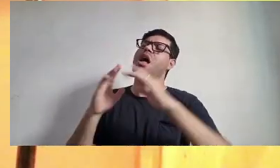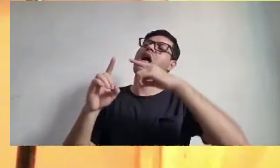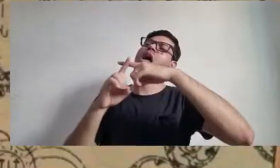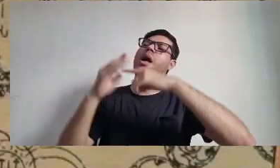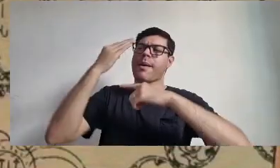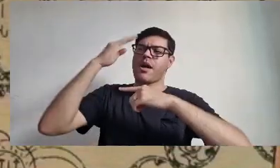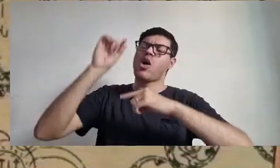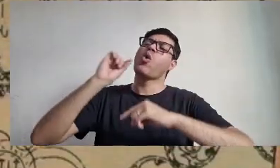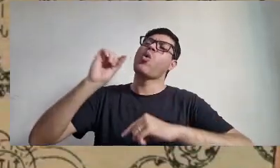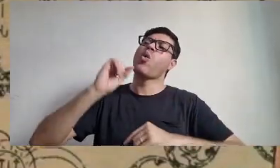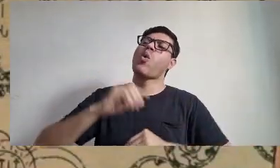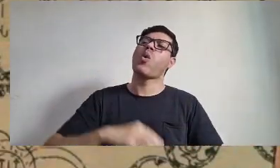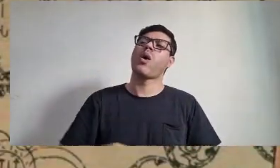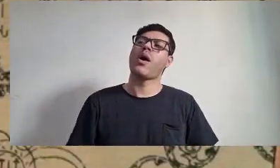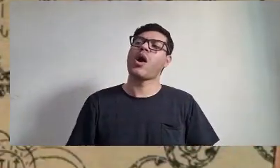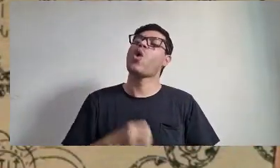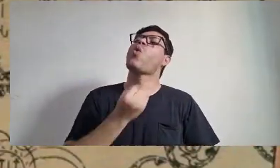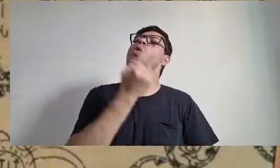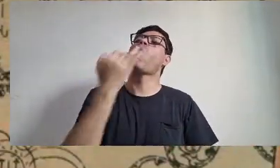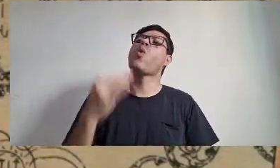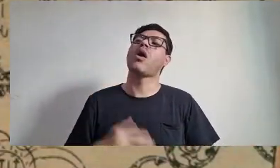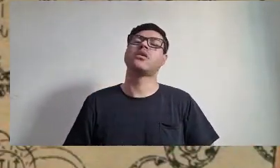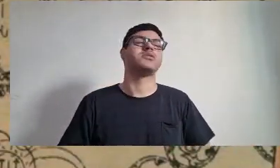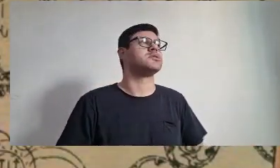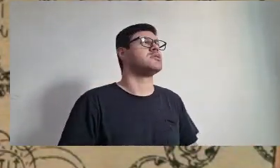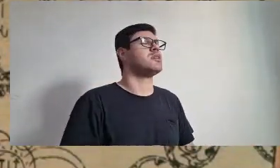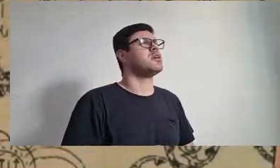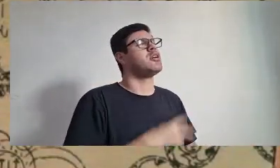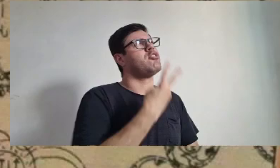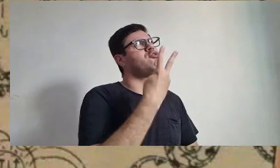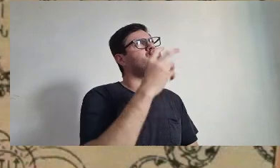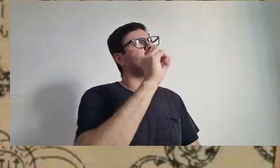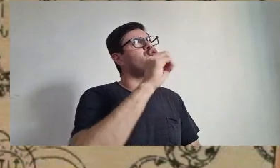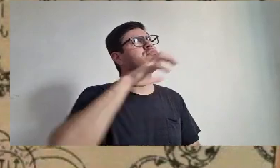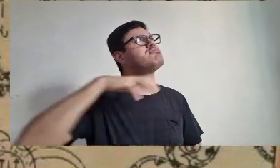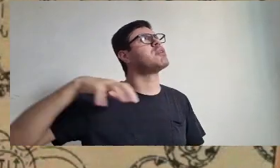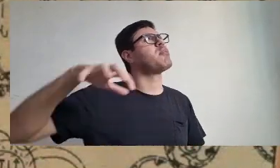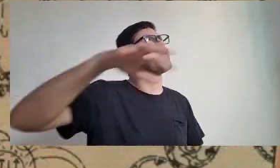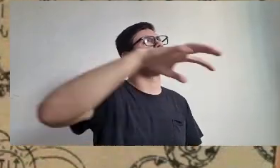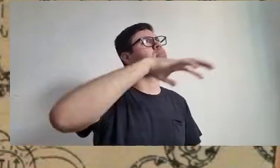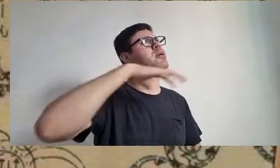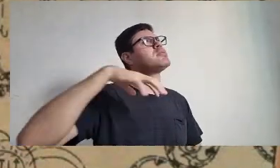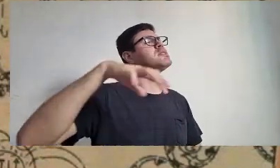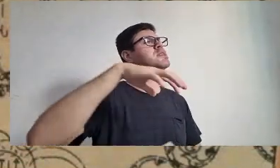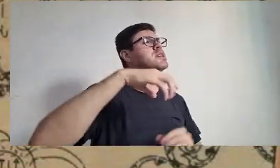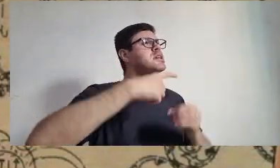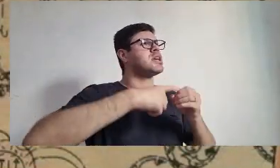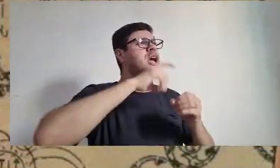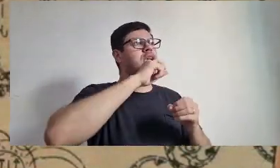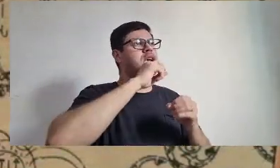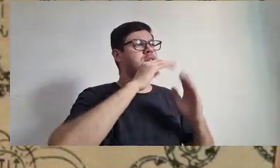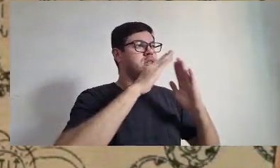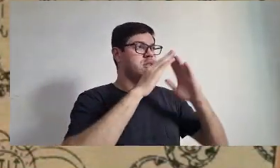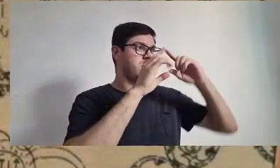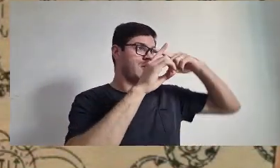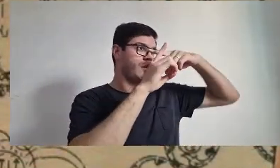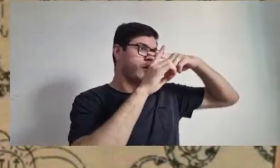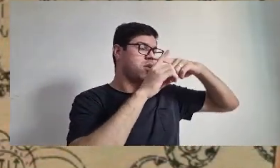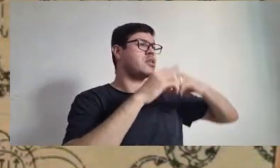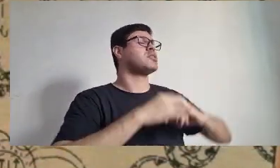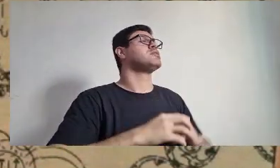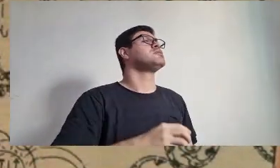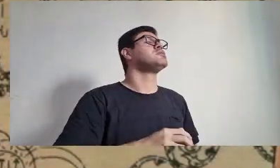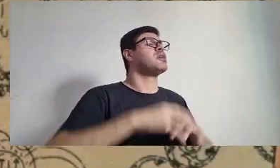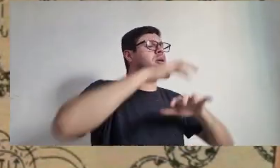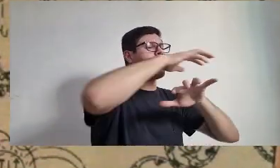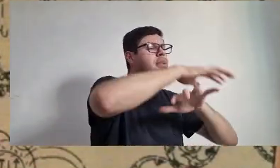Nós somos em 28 pontos de pregação. Pontos de pregação. Nós cercamos a cidade, né? Começa pela Catedral, São Luís, Nova